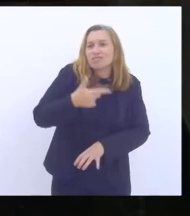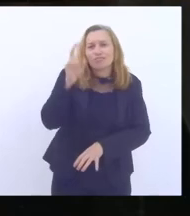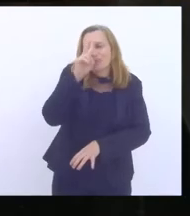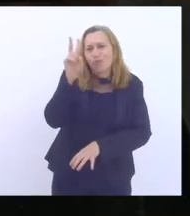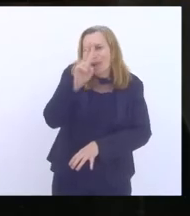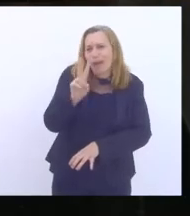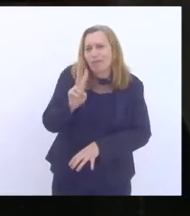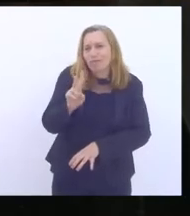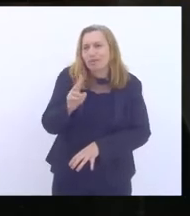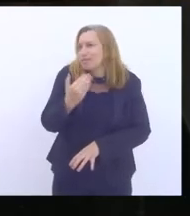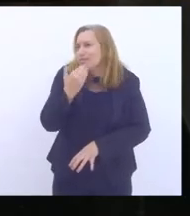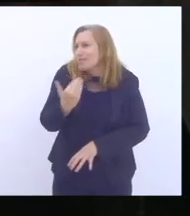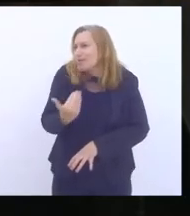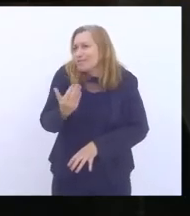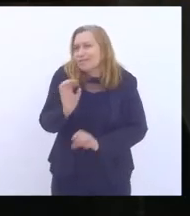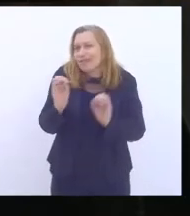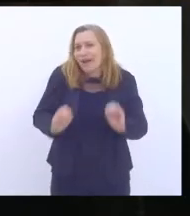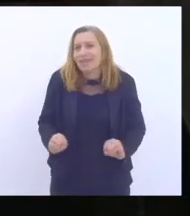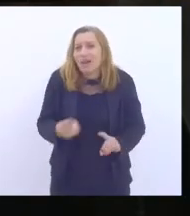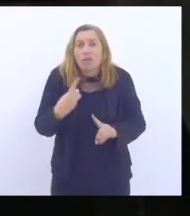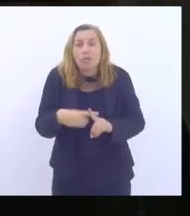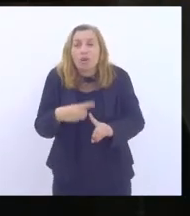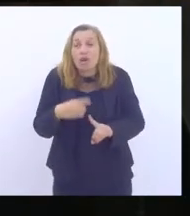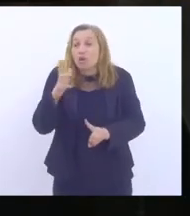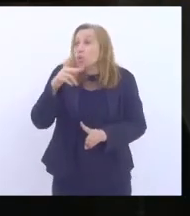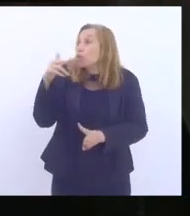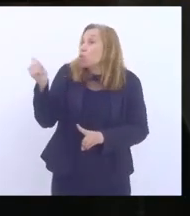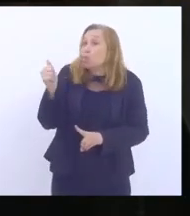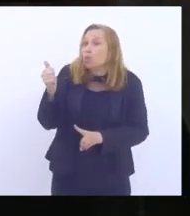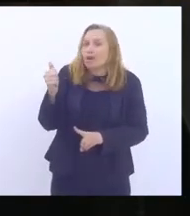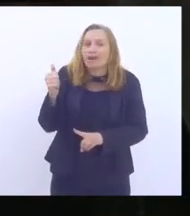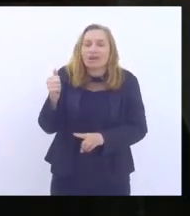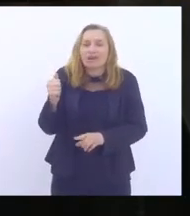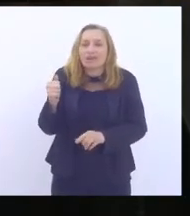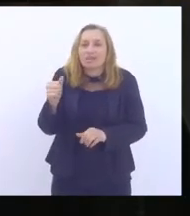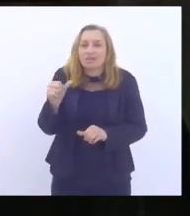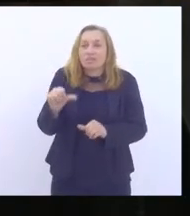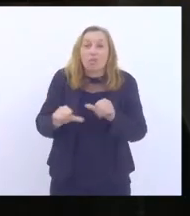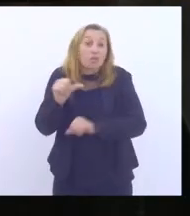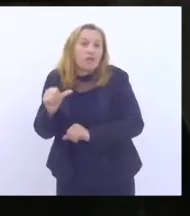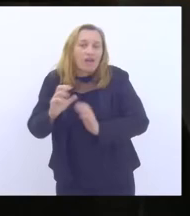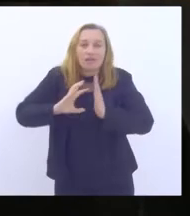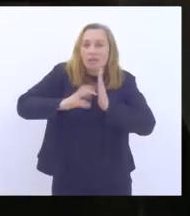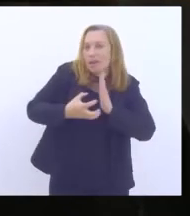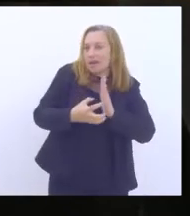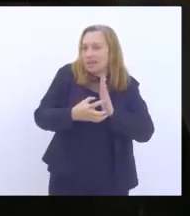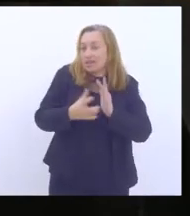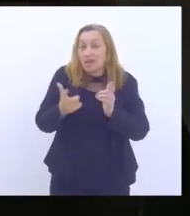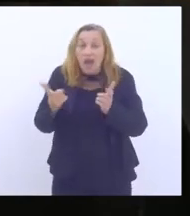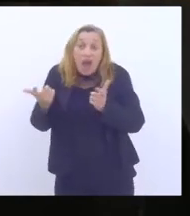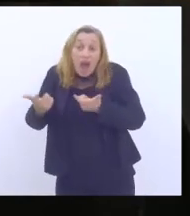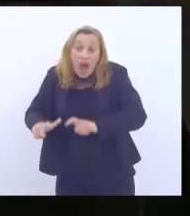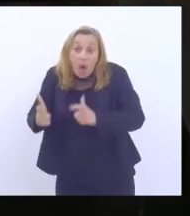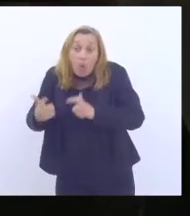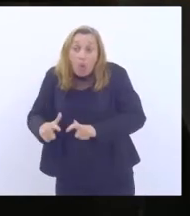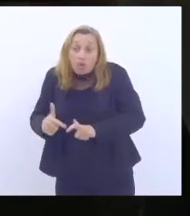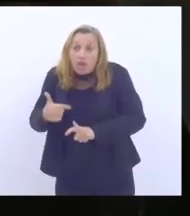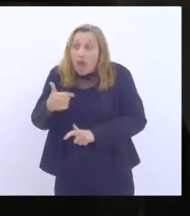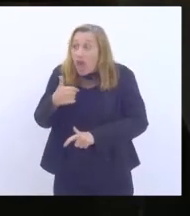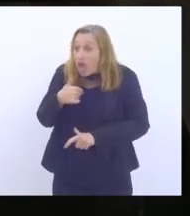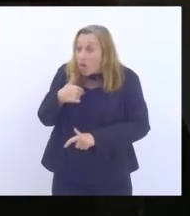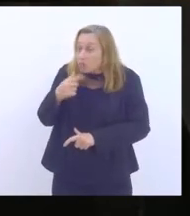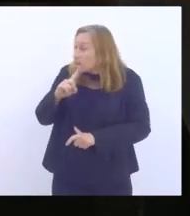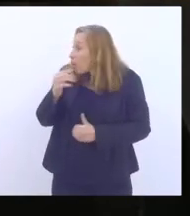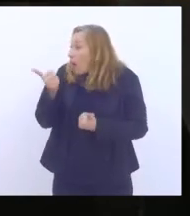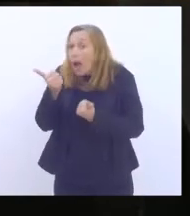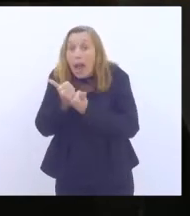lembro nem de ter feito o pedido porque nunca cogitei a hipótese de estar num partido aonde eu não